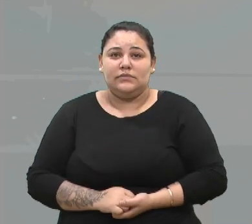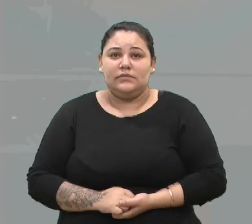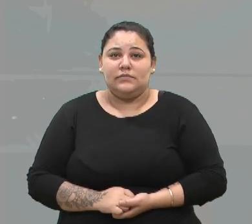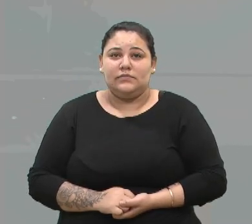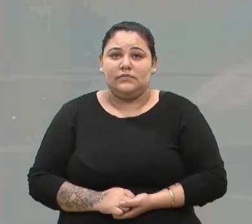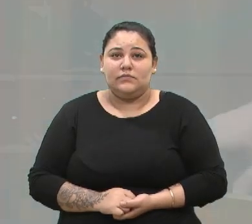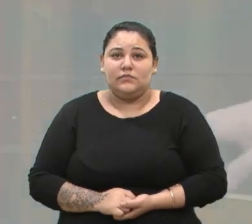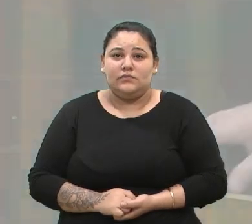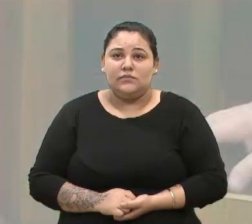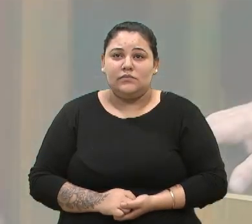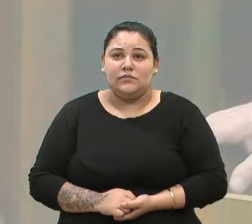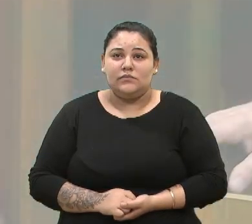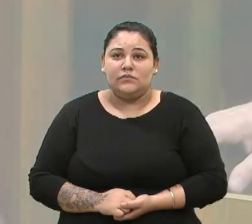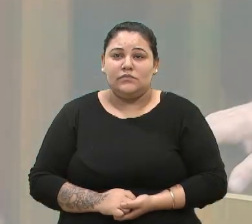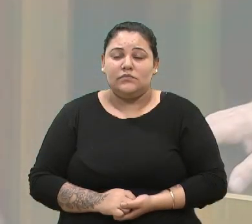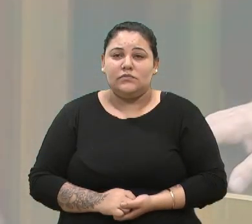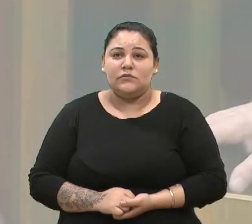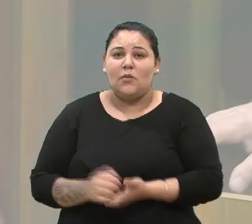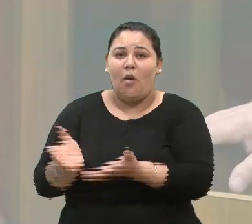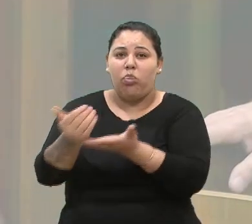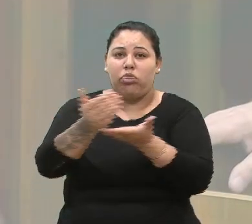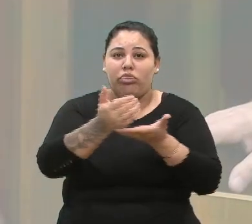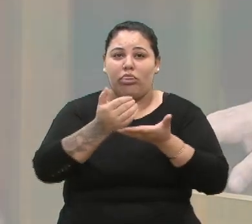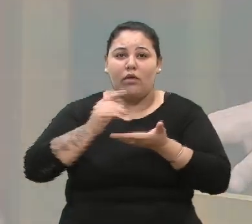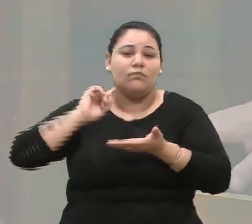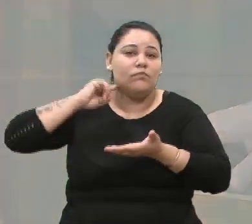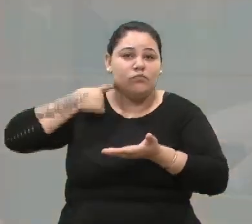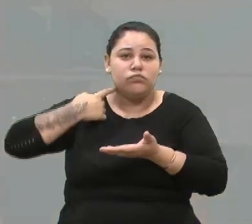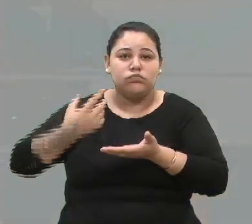Sobre a coleta de lixo. Vamos ver se ele carrega aqui.